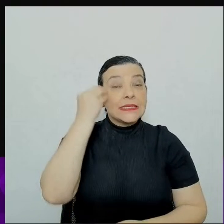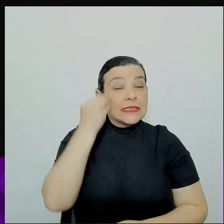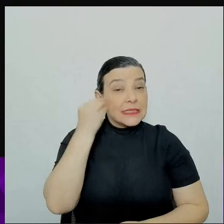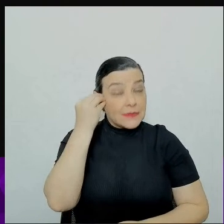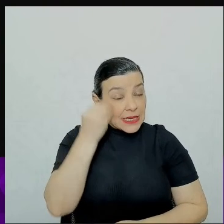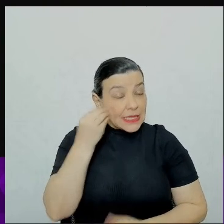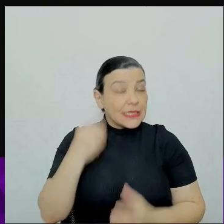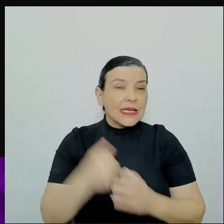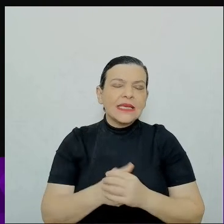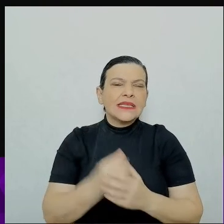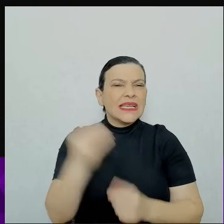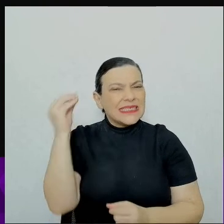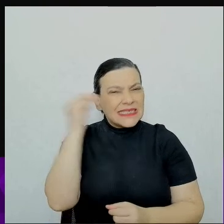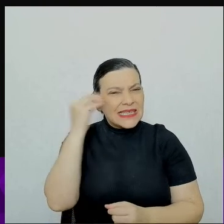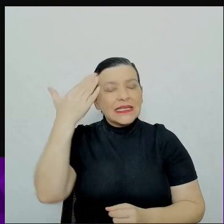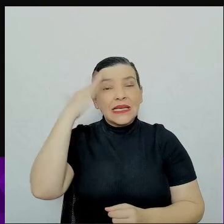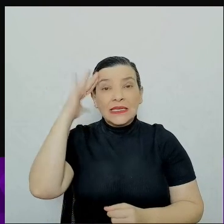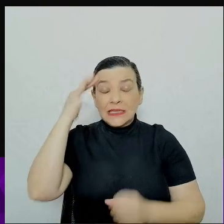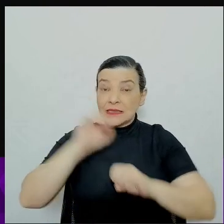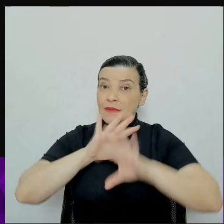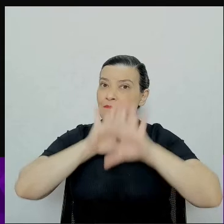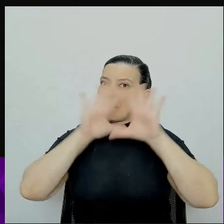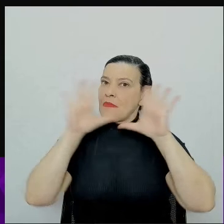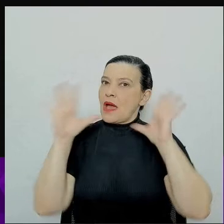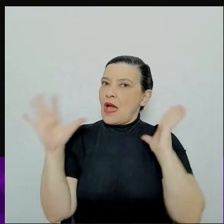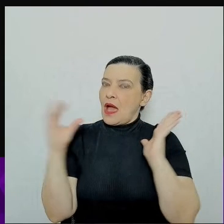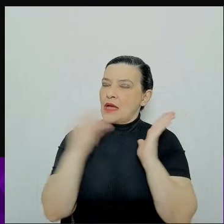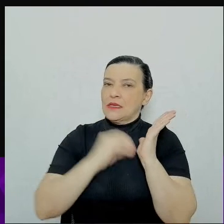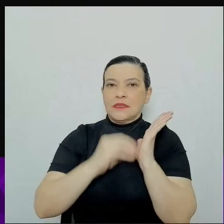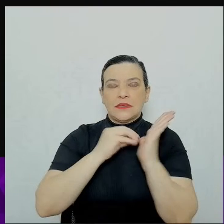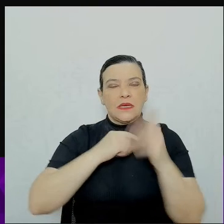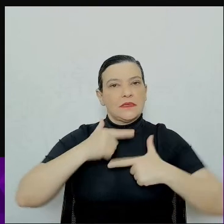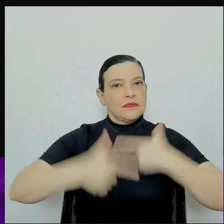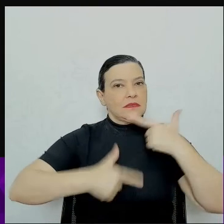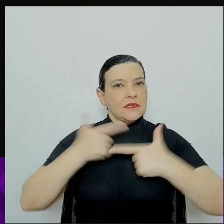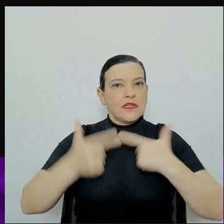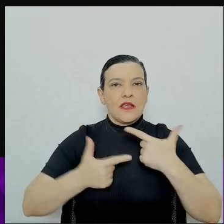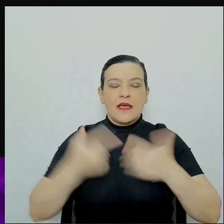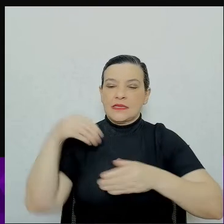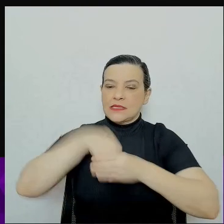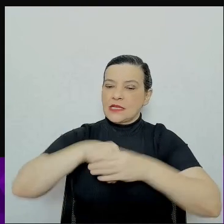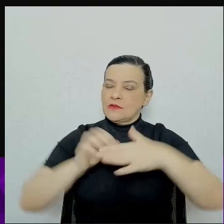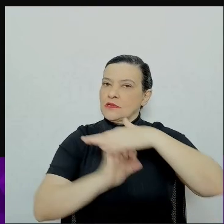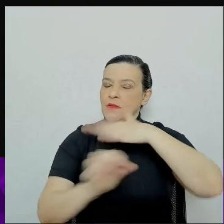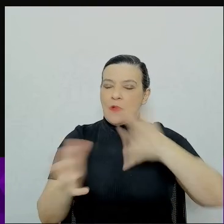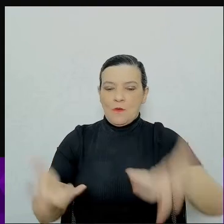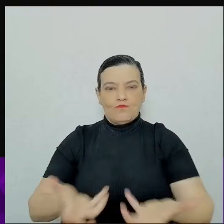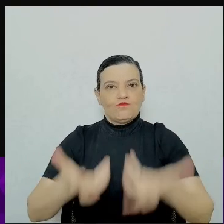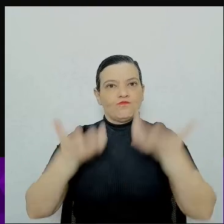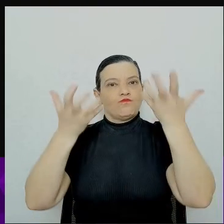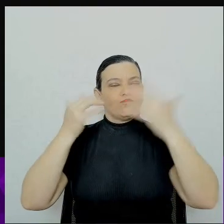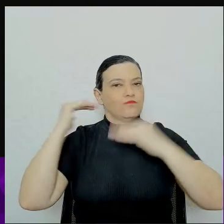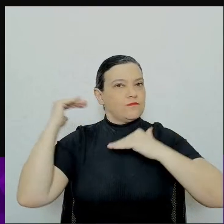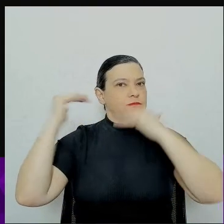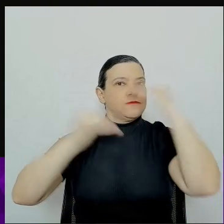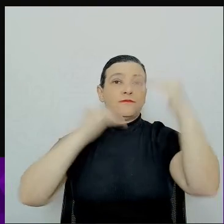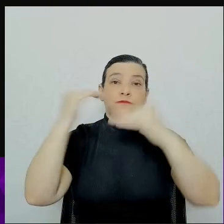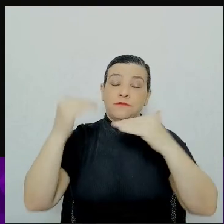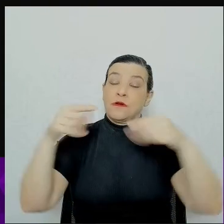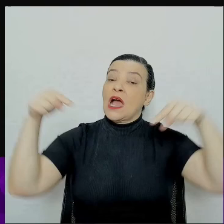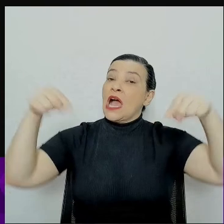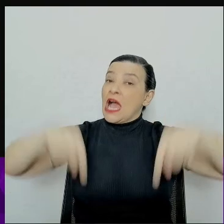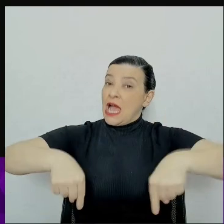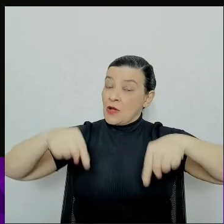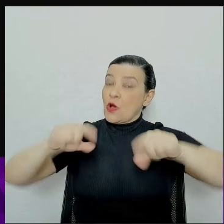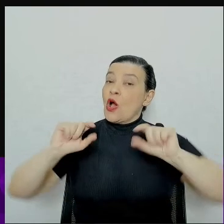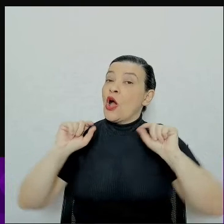mais sobre o design de serviço, porque ele vai potencializar ainda mais as organizações, inclusive virou uma tendência e a gente ainda